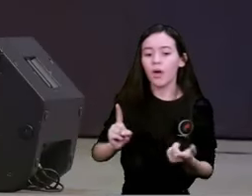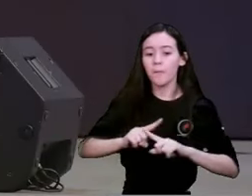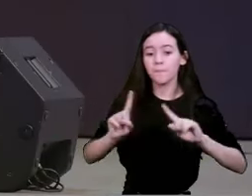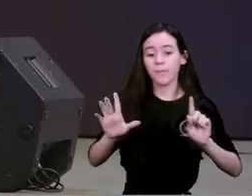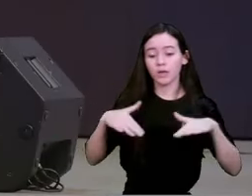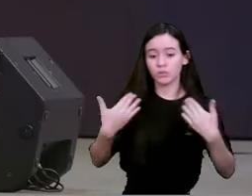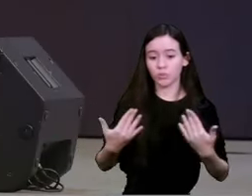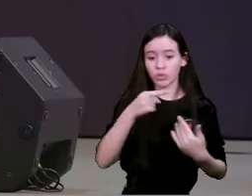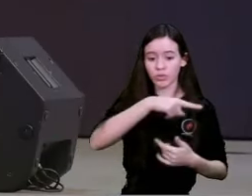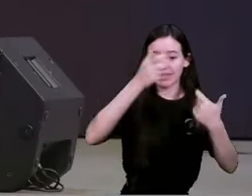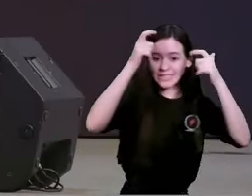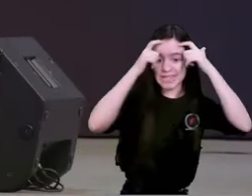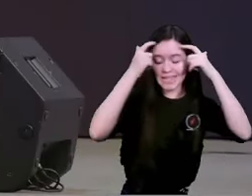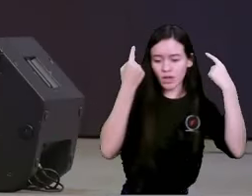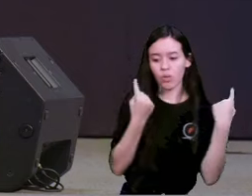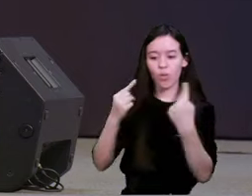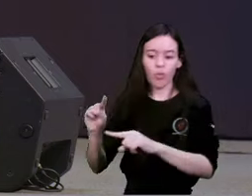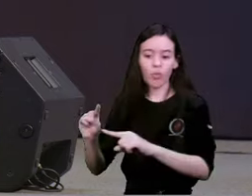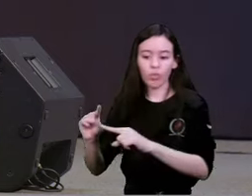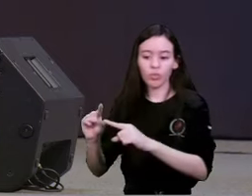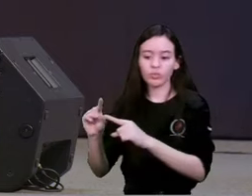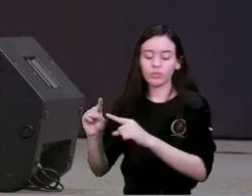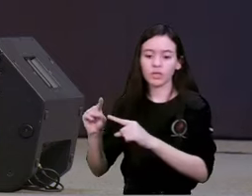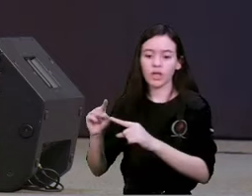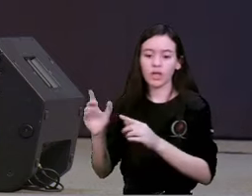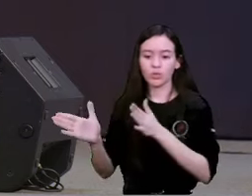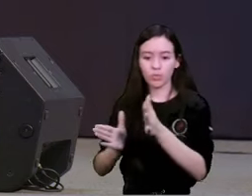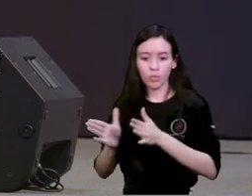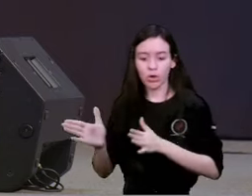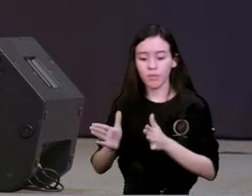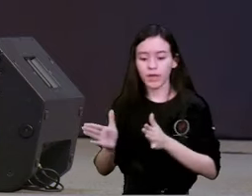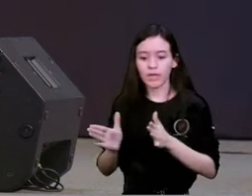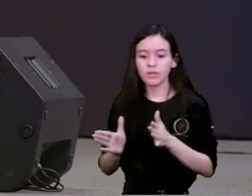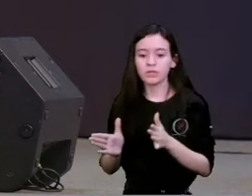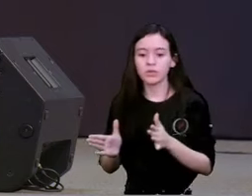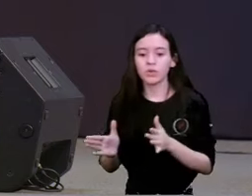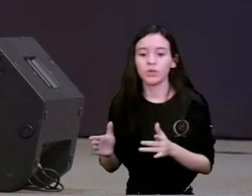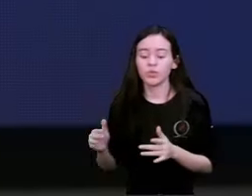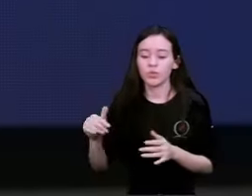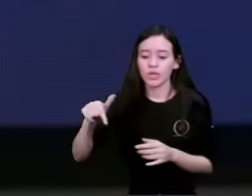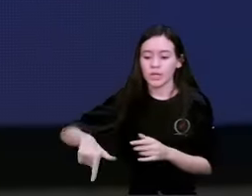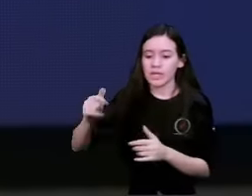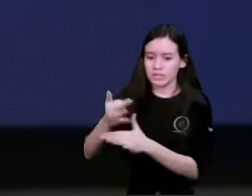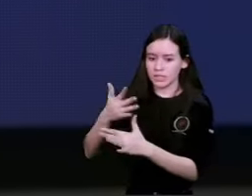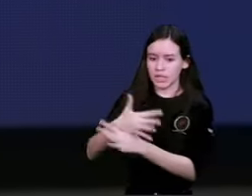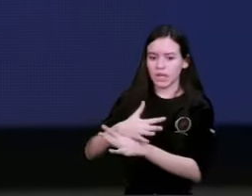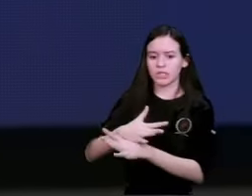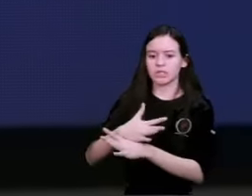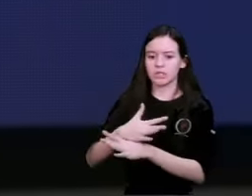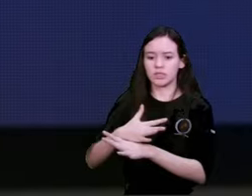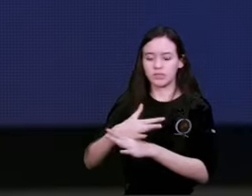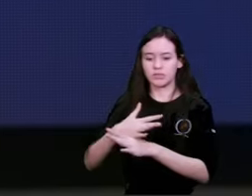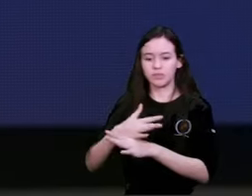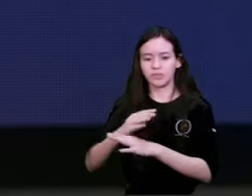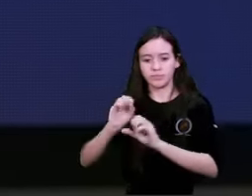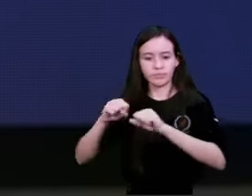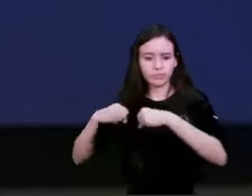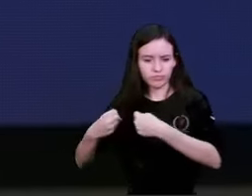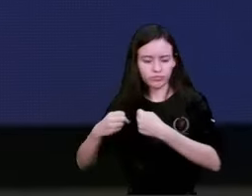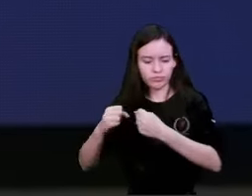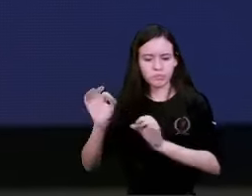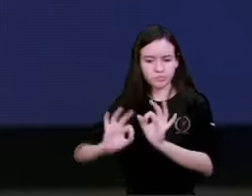Sisaque está atacando a Roboão, no momento em que ele edifica a cidade e que ele se fortalece, o que